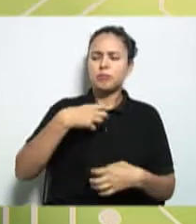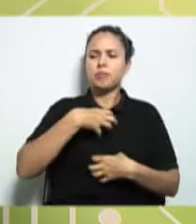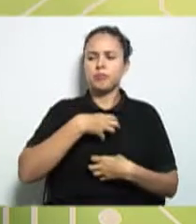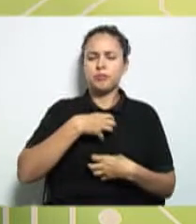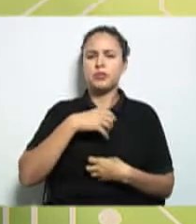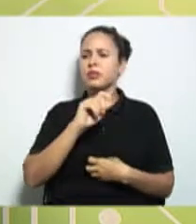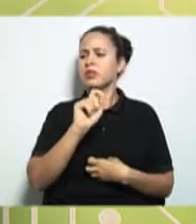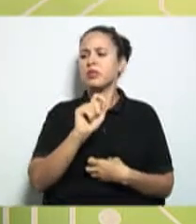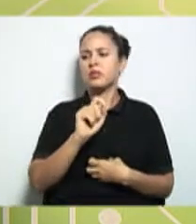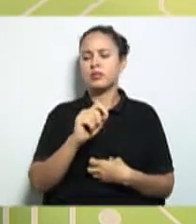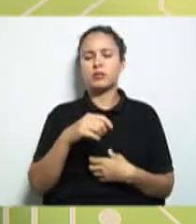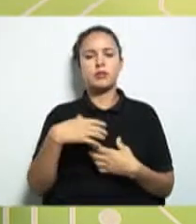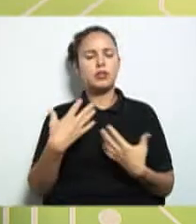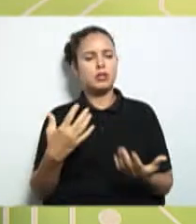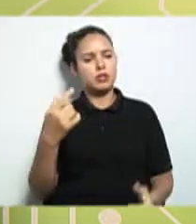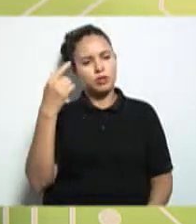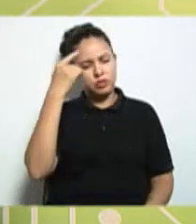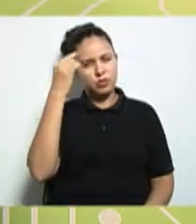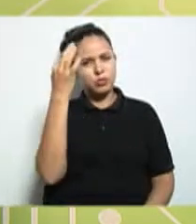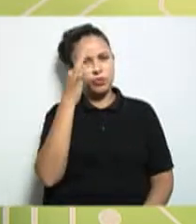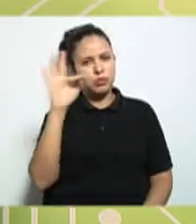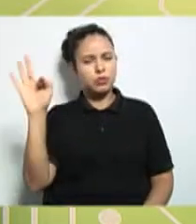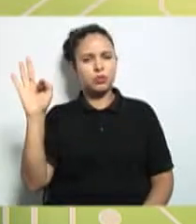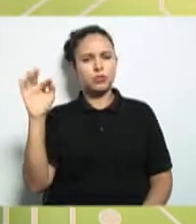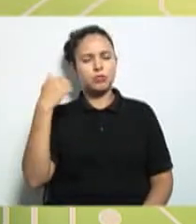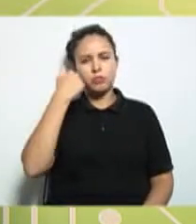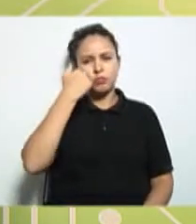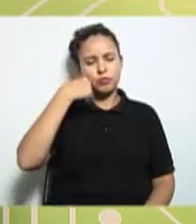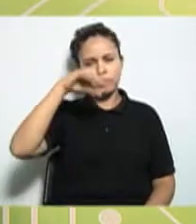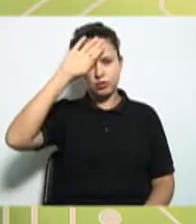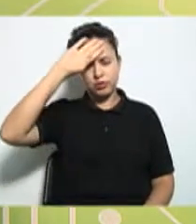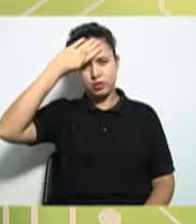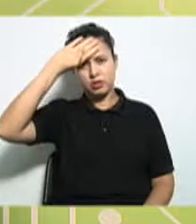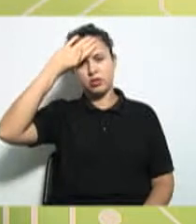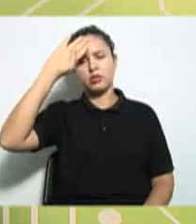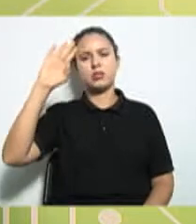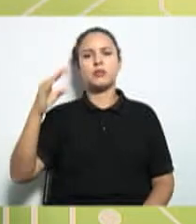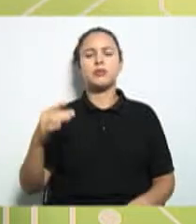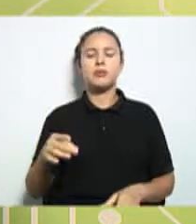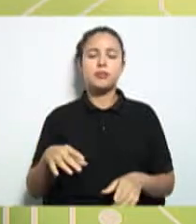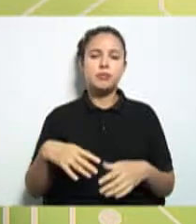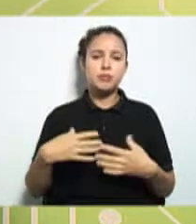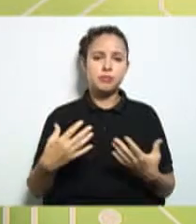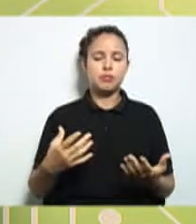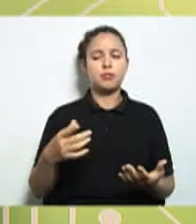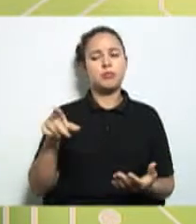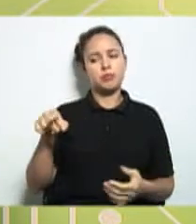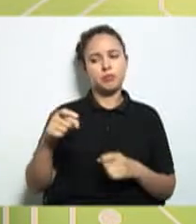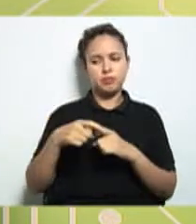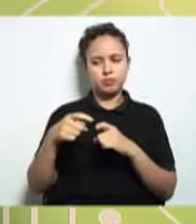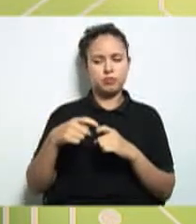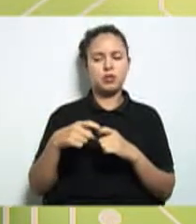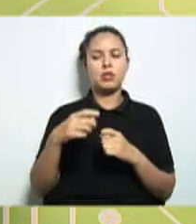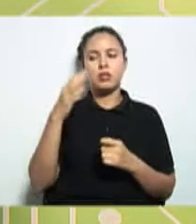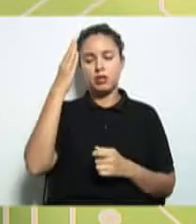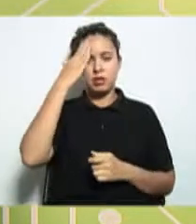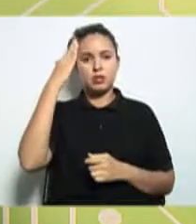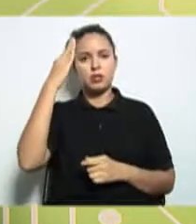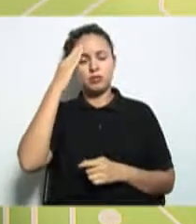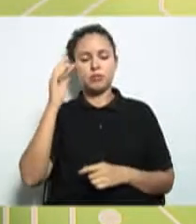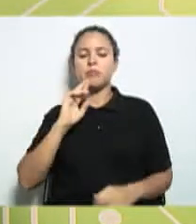sentindo? Ah, é dor de cabeça, né? Febre alta. E aí ele vai ter algumas hipóteses, né?